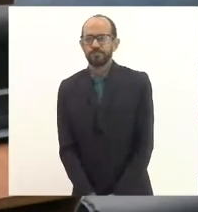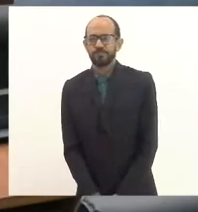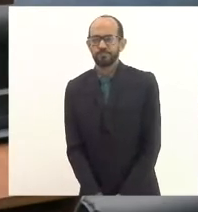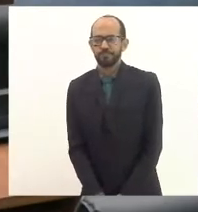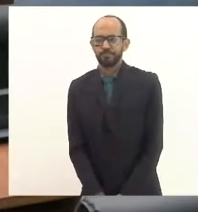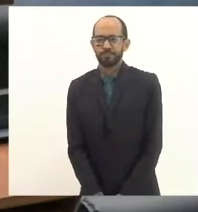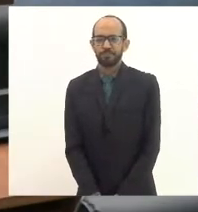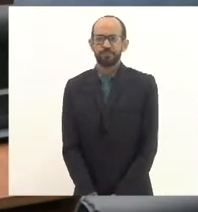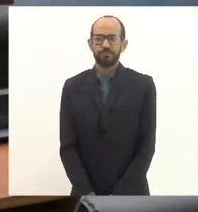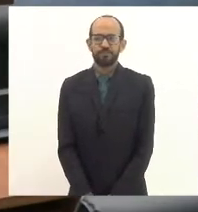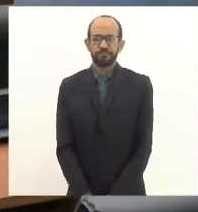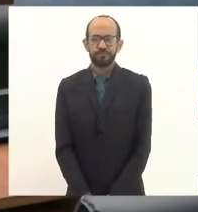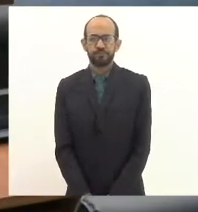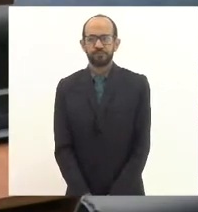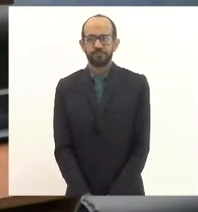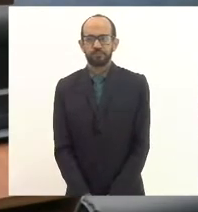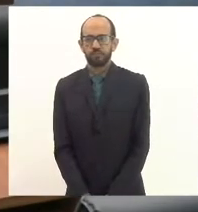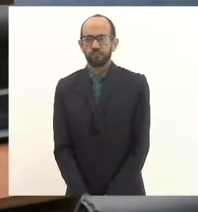Presidente.